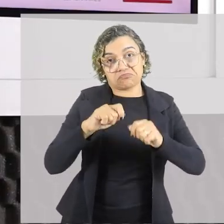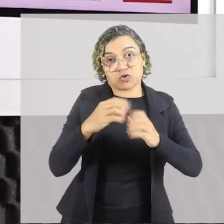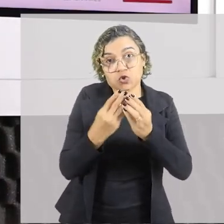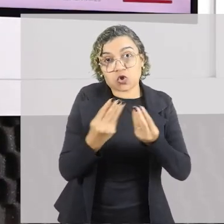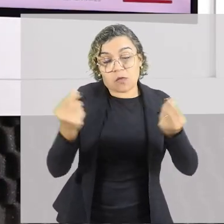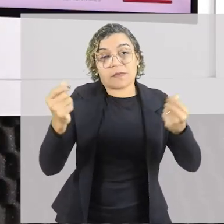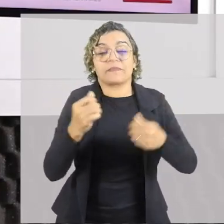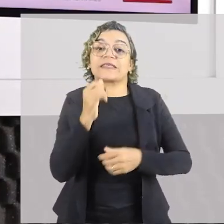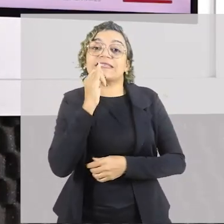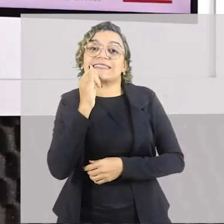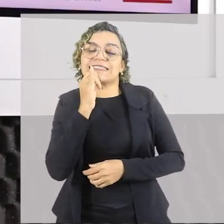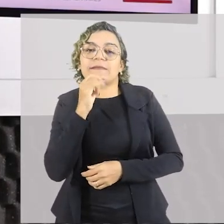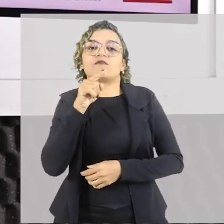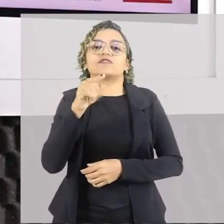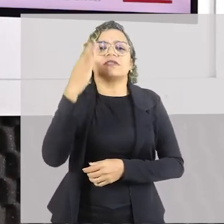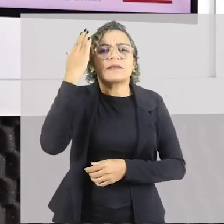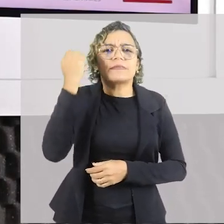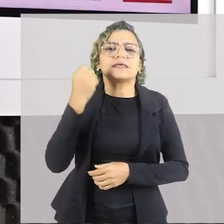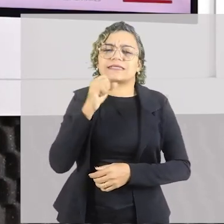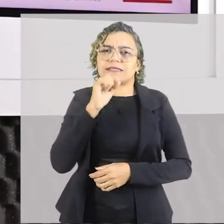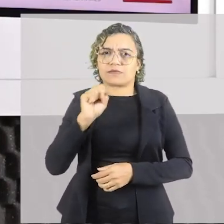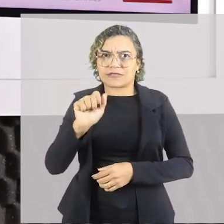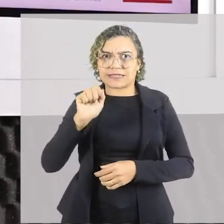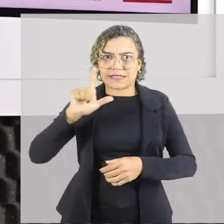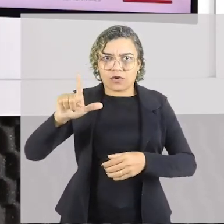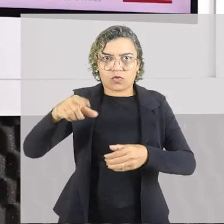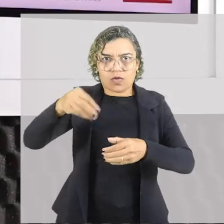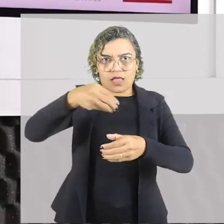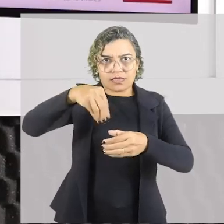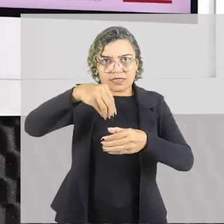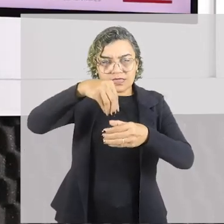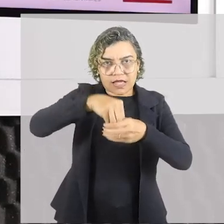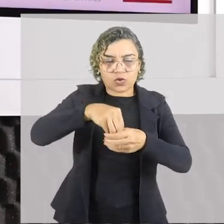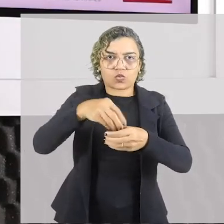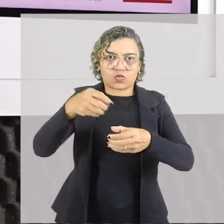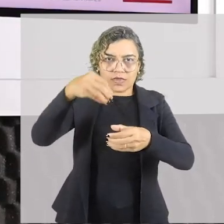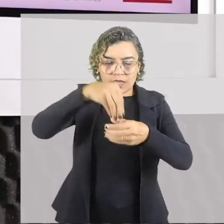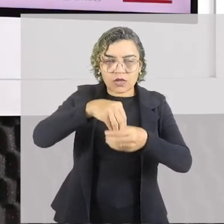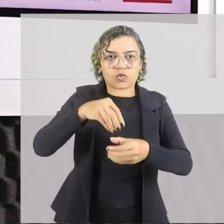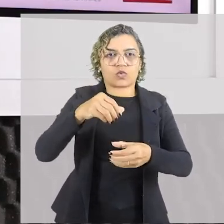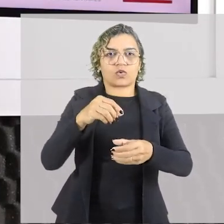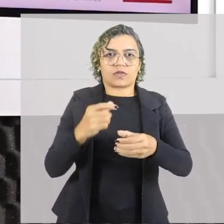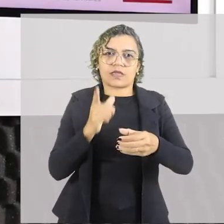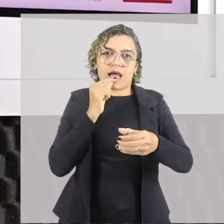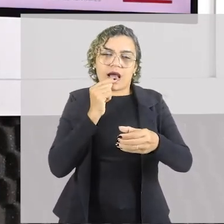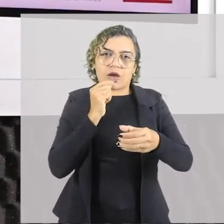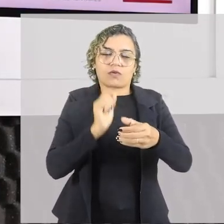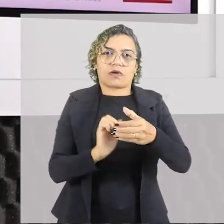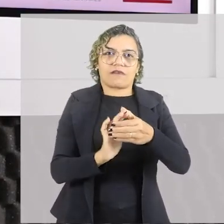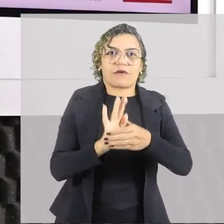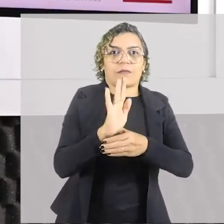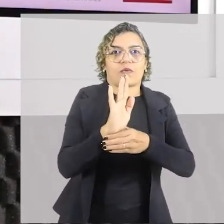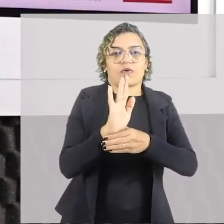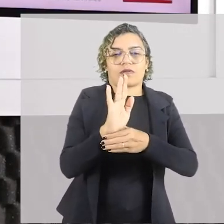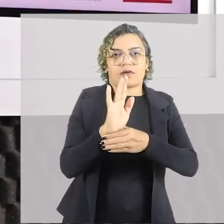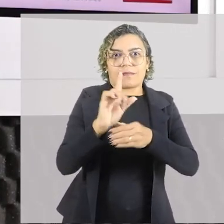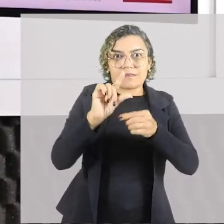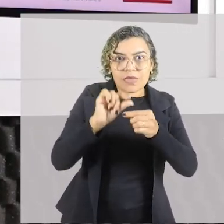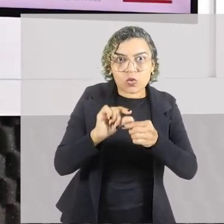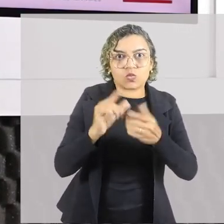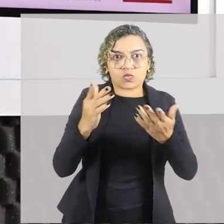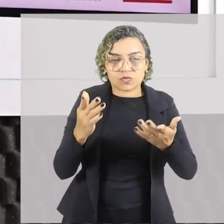Tu sabia que se tu jogar sal na água, essa água passa a evaporar menos? Pessoal, essa